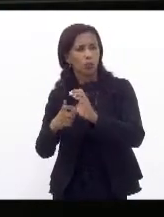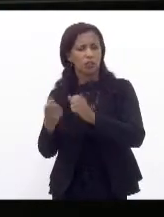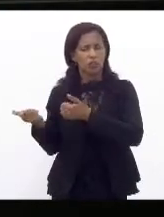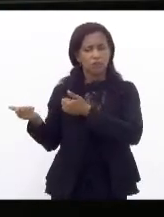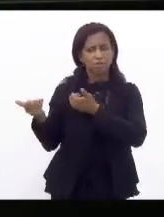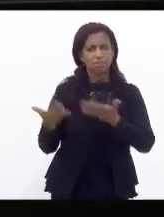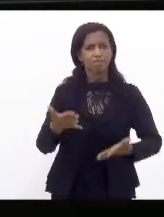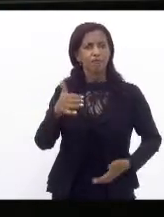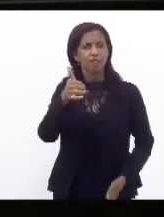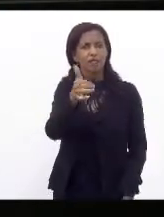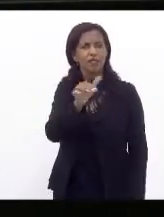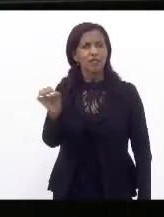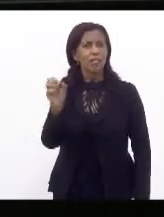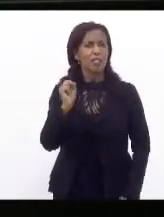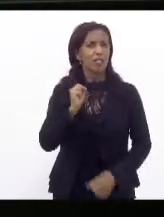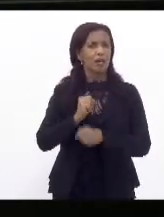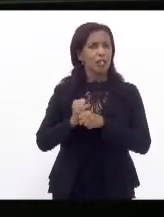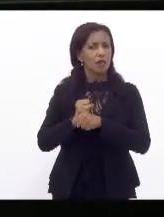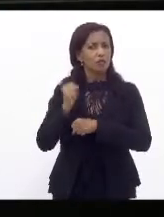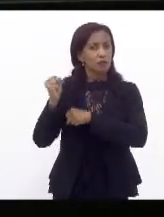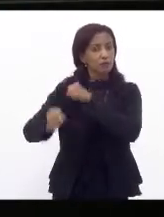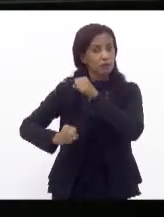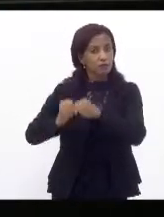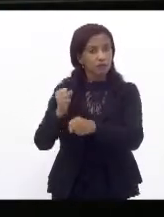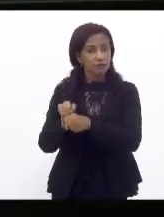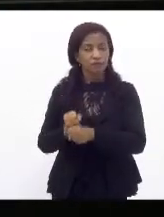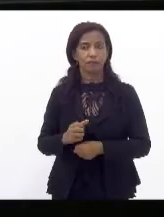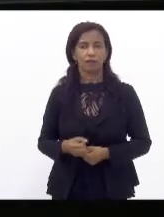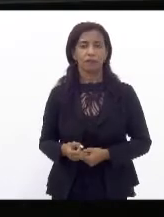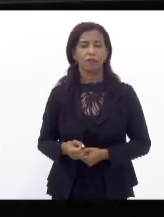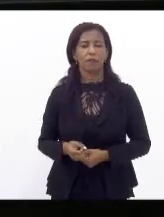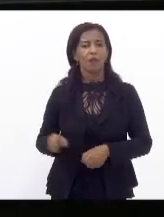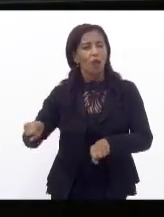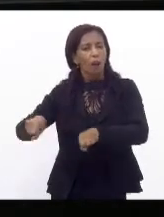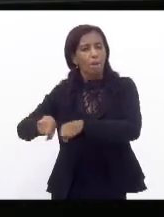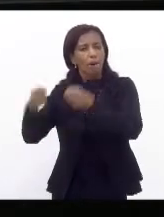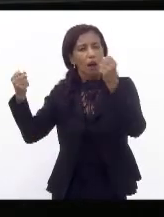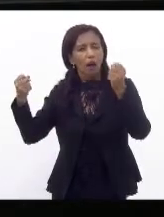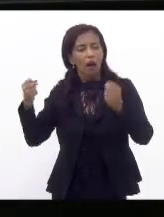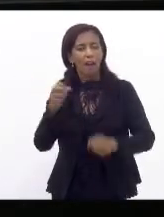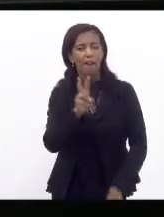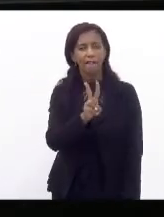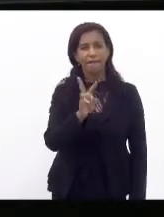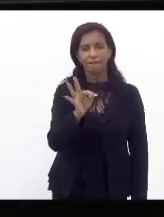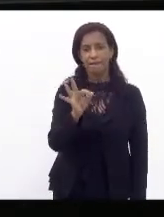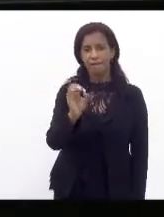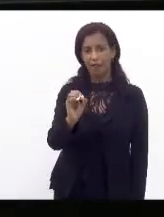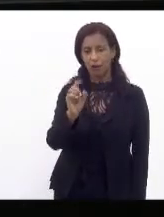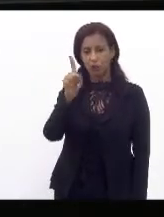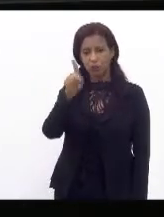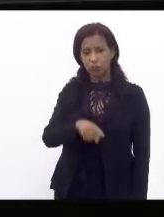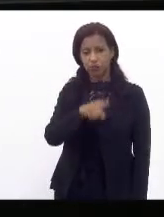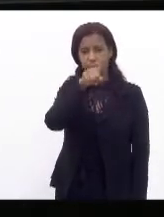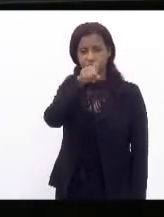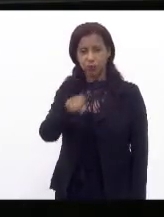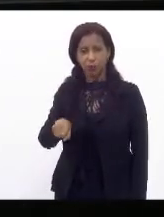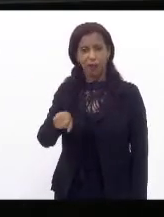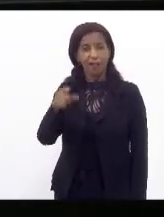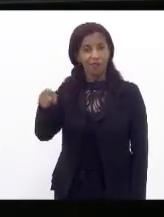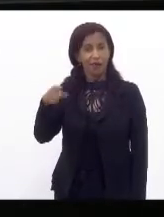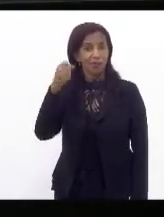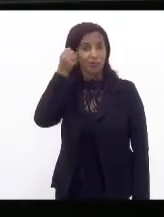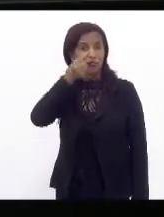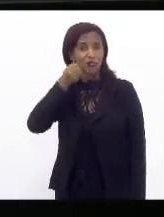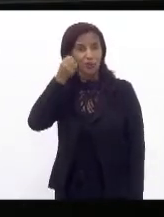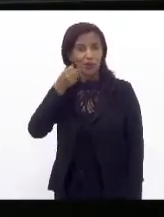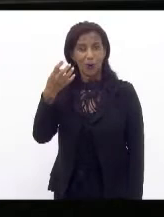fazer 100 anos o ano que vem derrubou o veto, tanto no Senado,